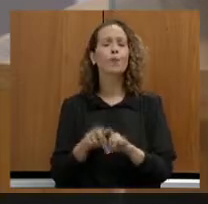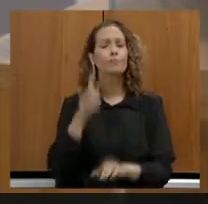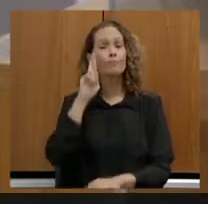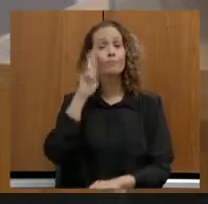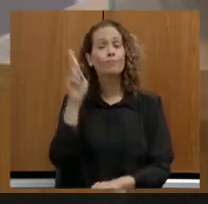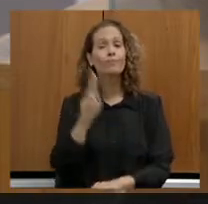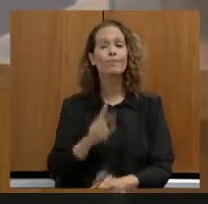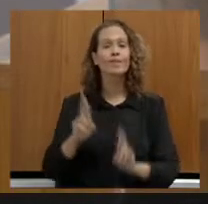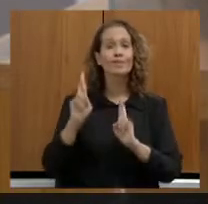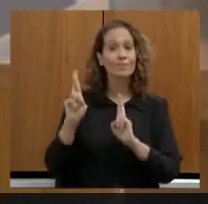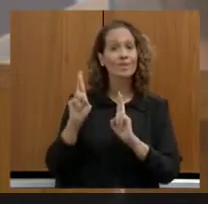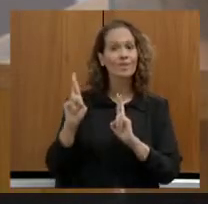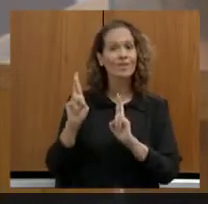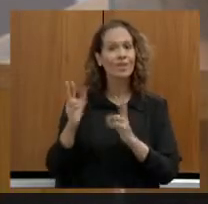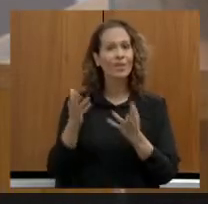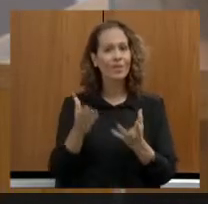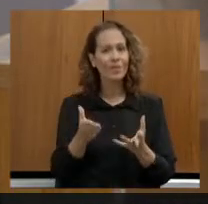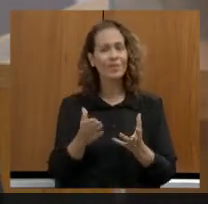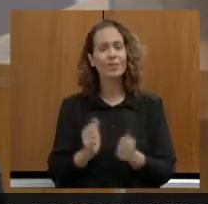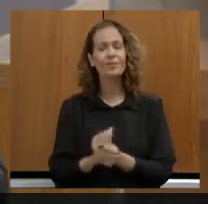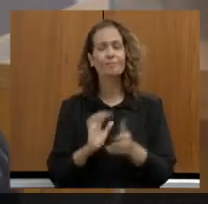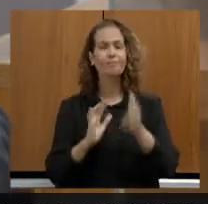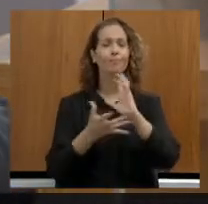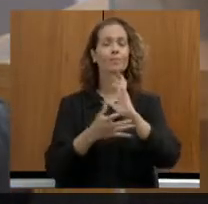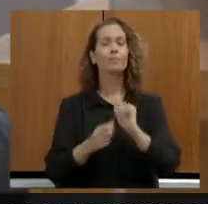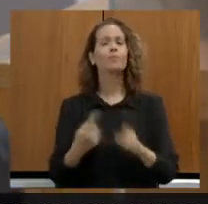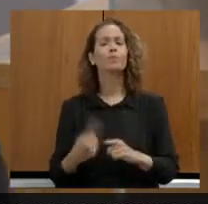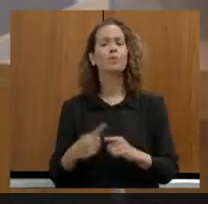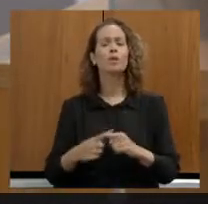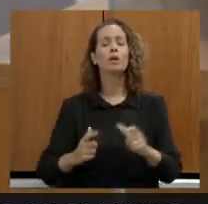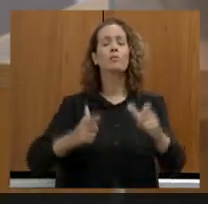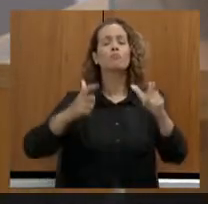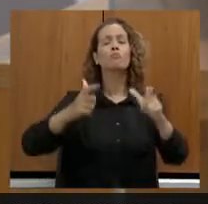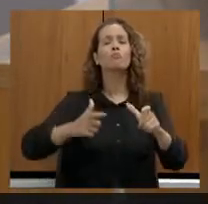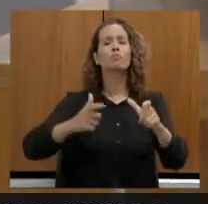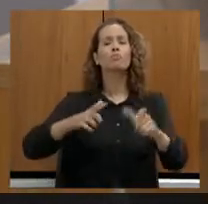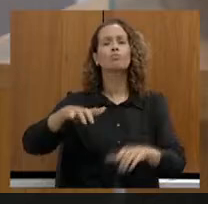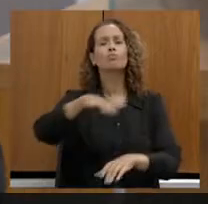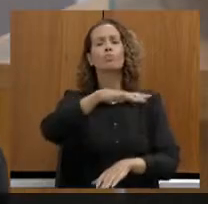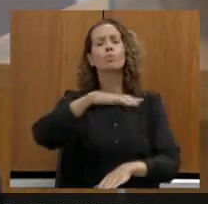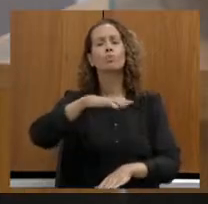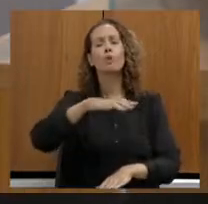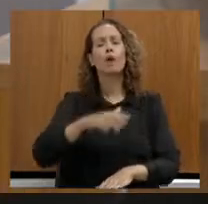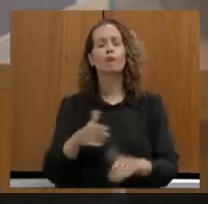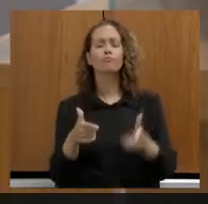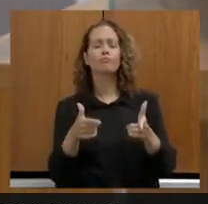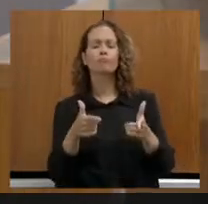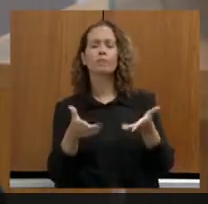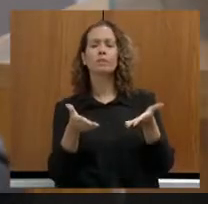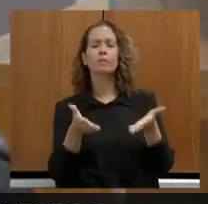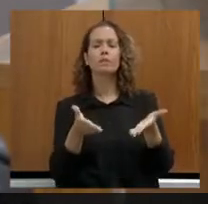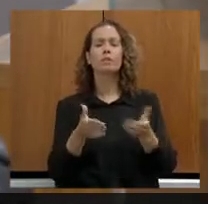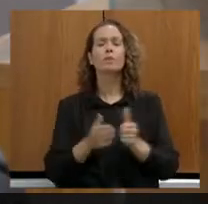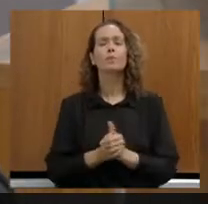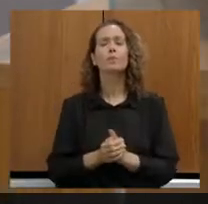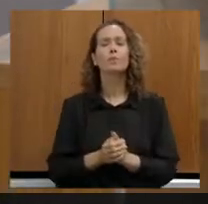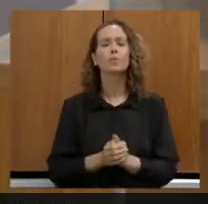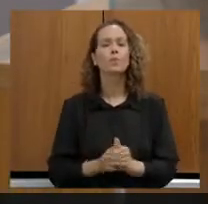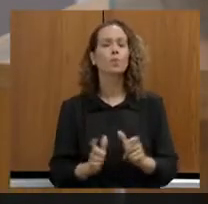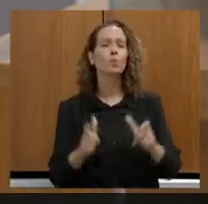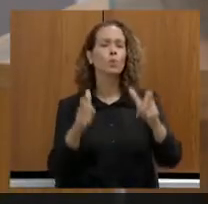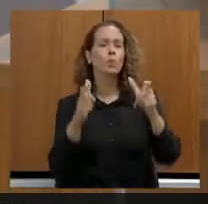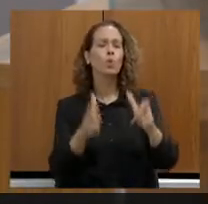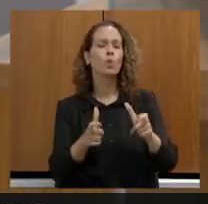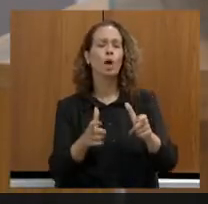esperançosa de que seja neste local até porque é um local onde nós chamamos dumm dumm local